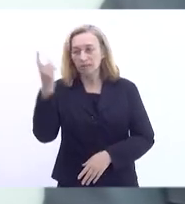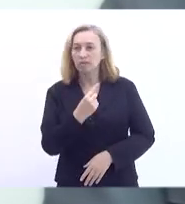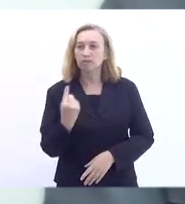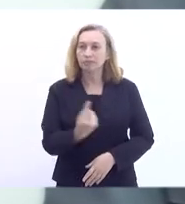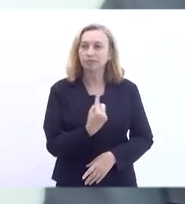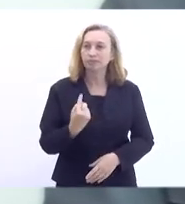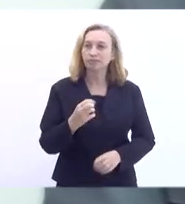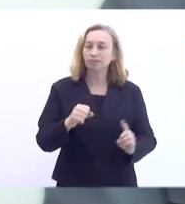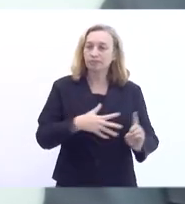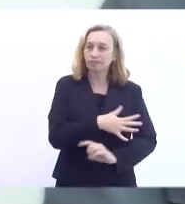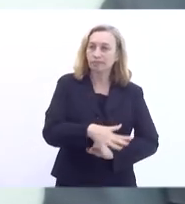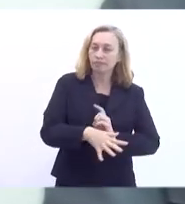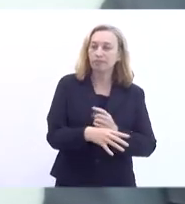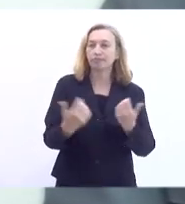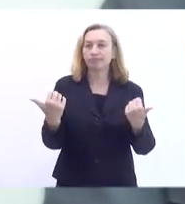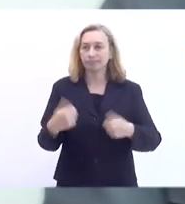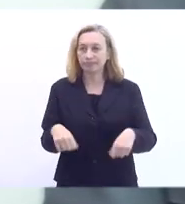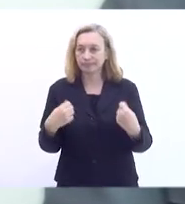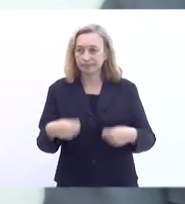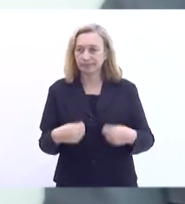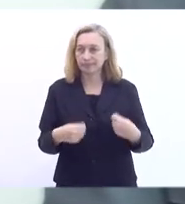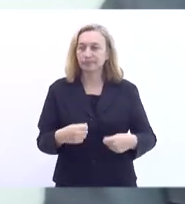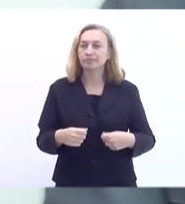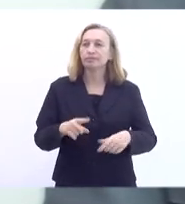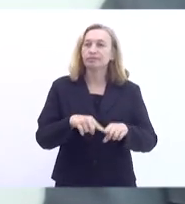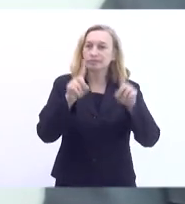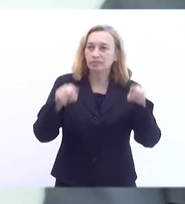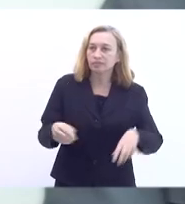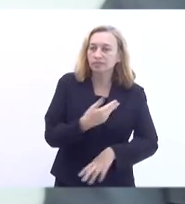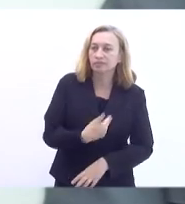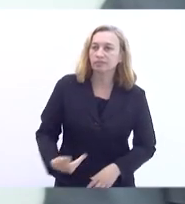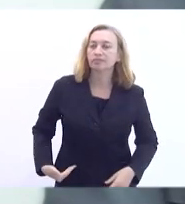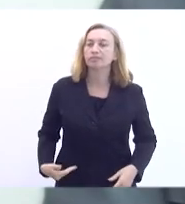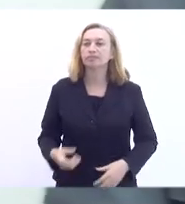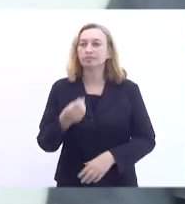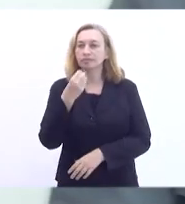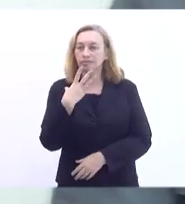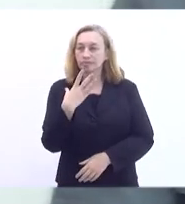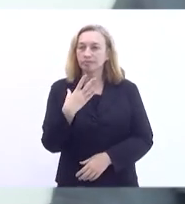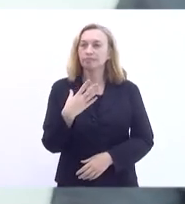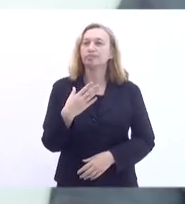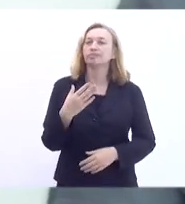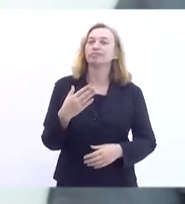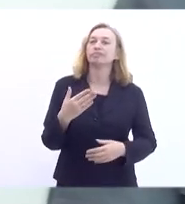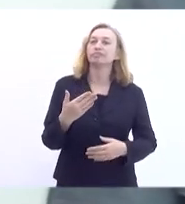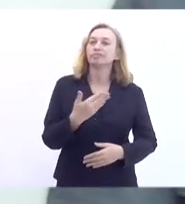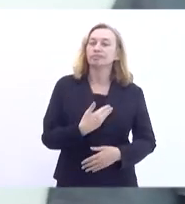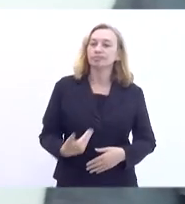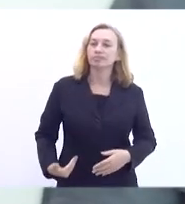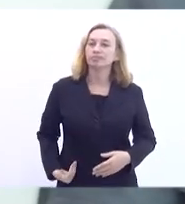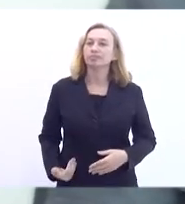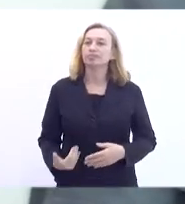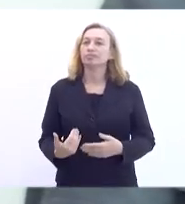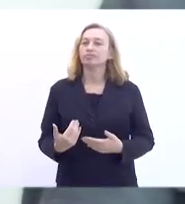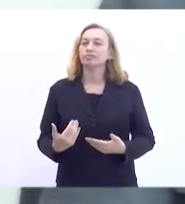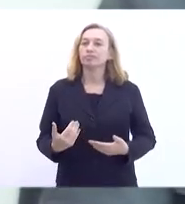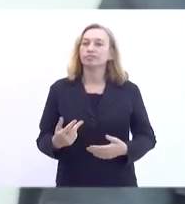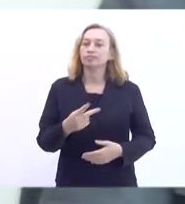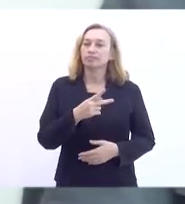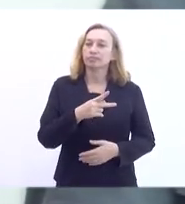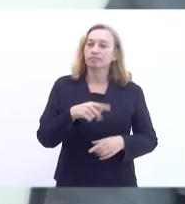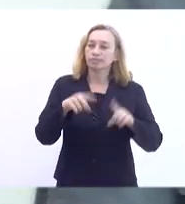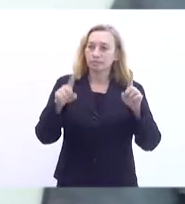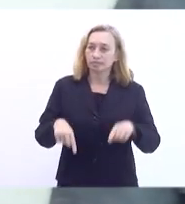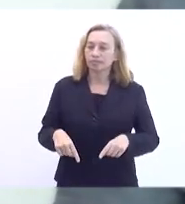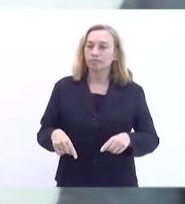a nossa sociedade precisa de servidores públicos de bons servidores com uma boa formação e o